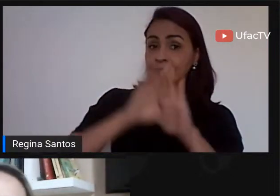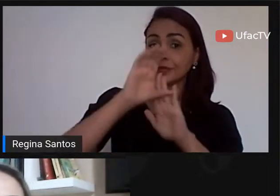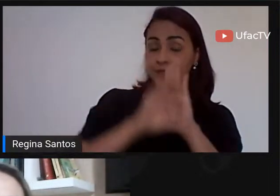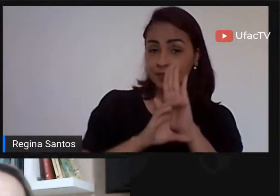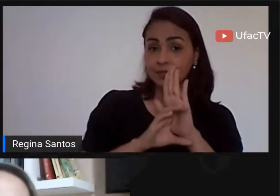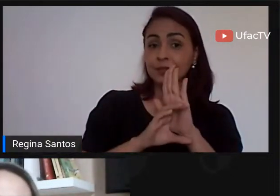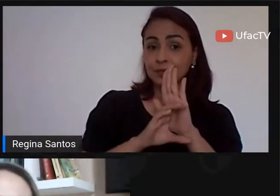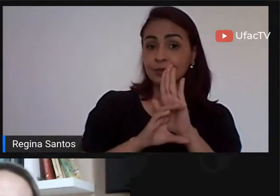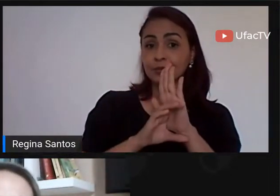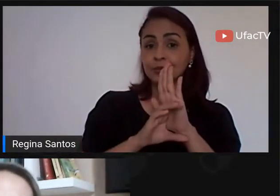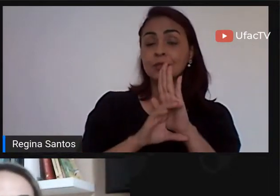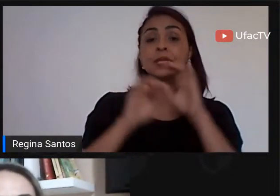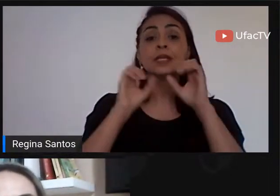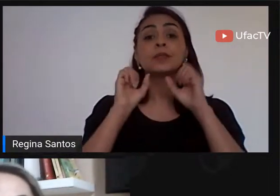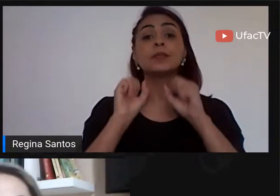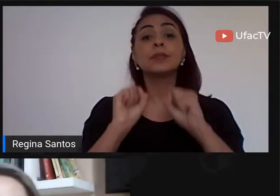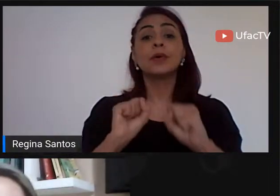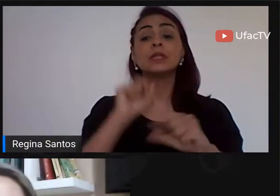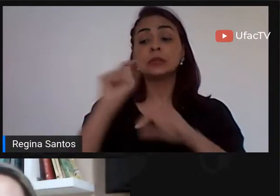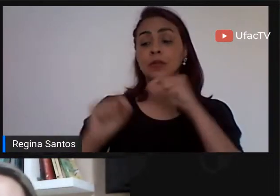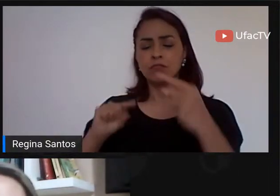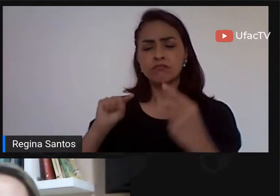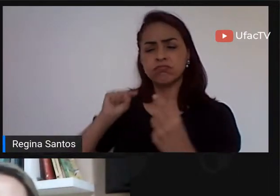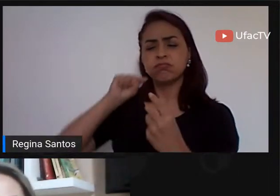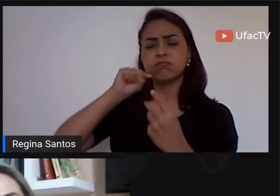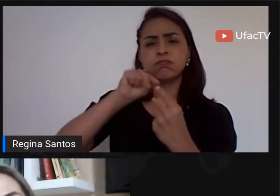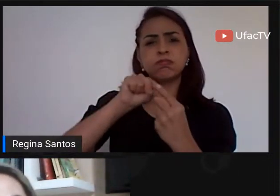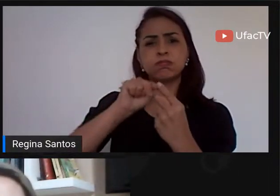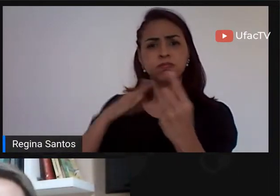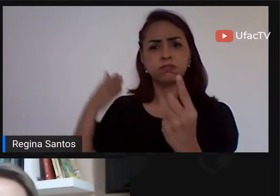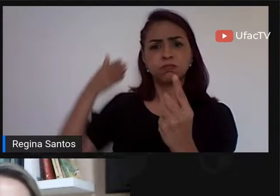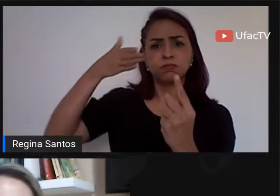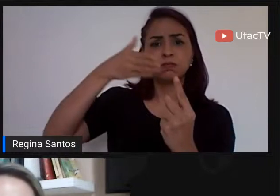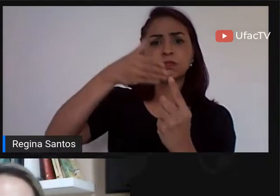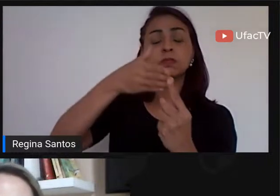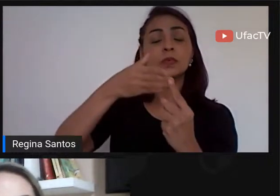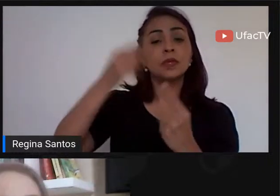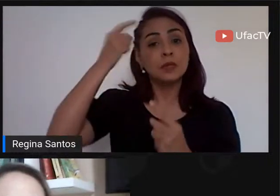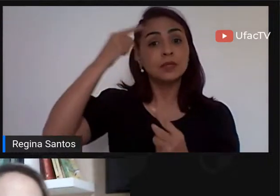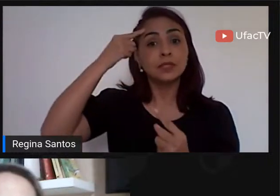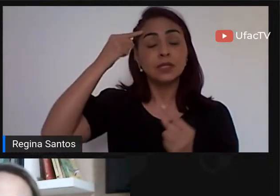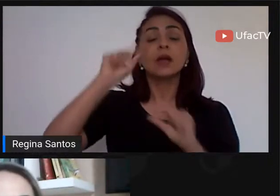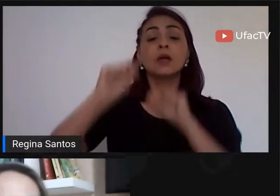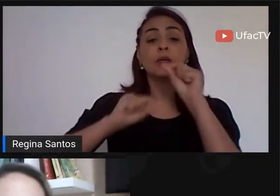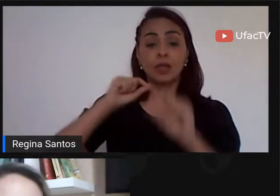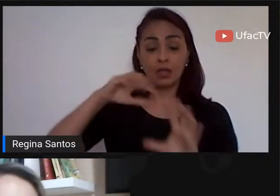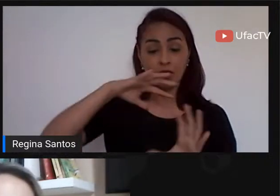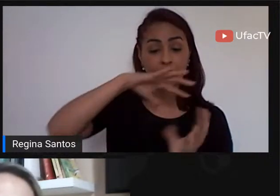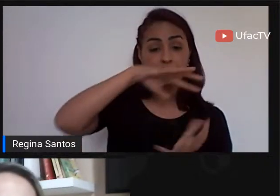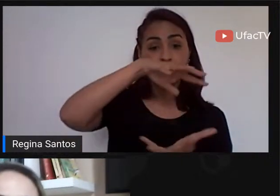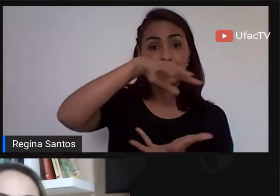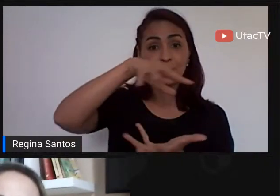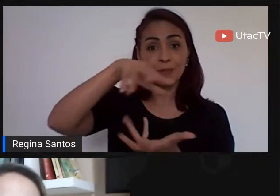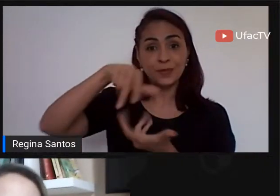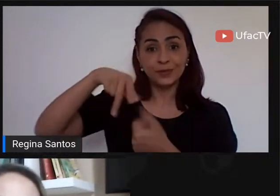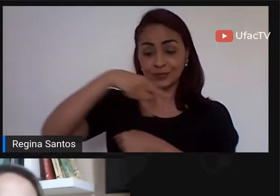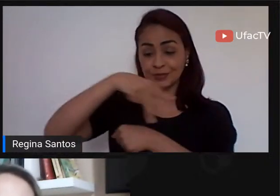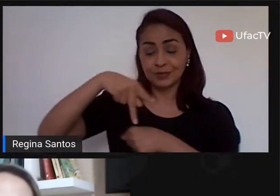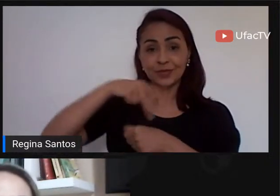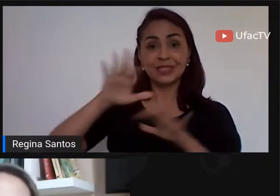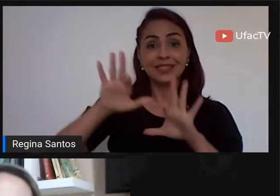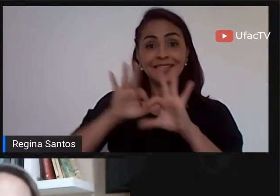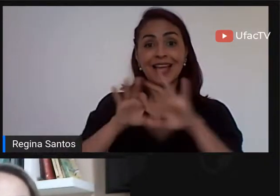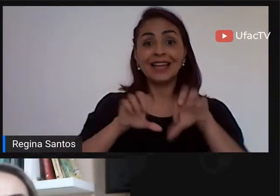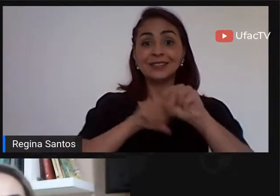a esses desafios, ele precisa pensar que nesse mundo, nesse mundo, nessa globalização, nesse mundo onde a